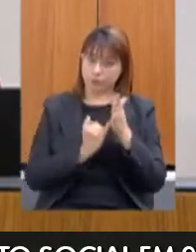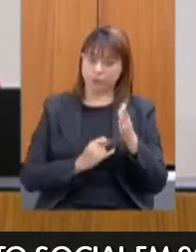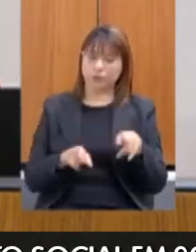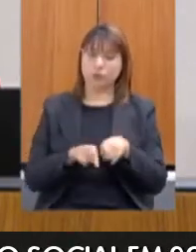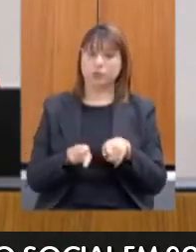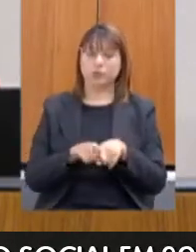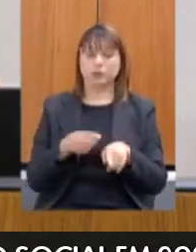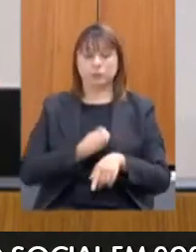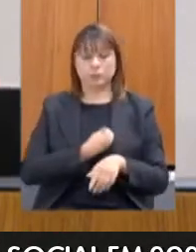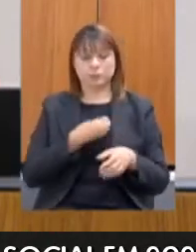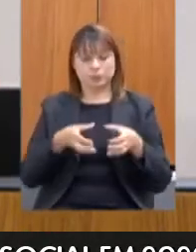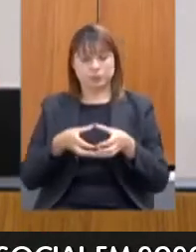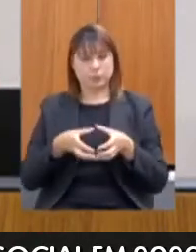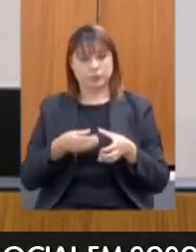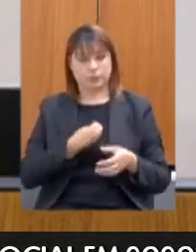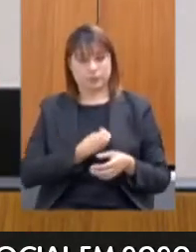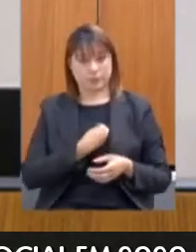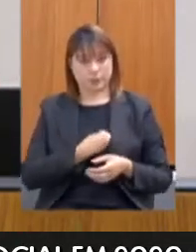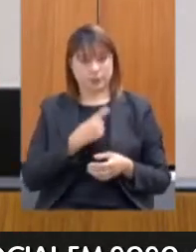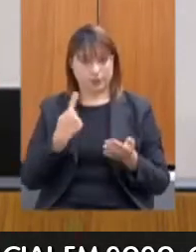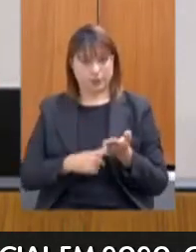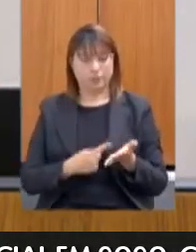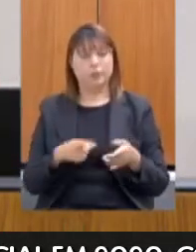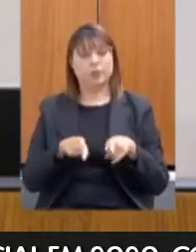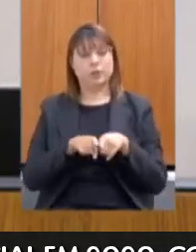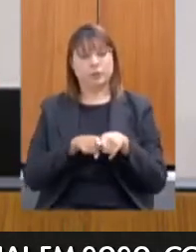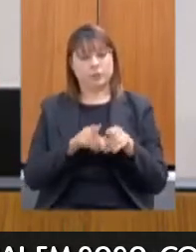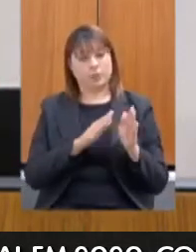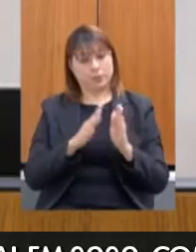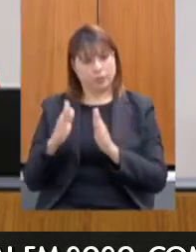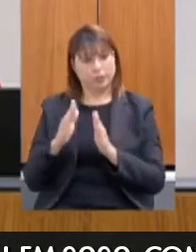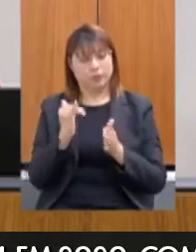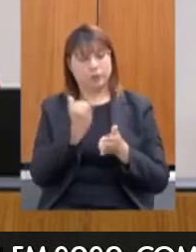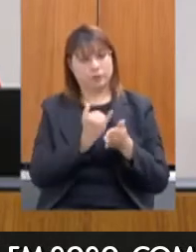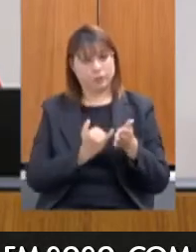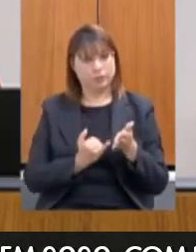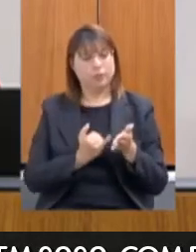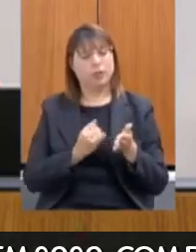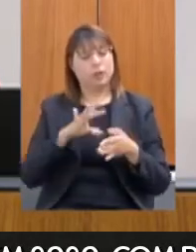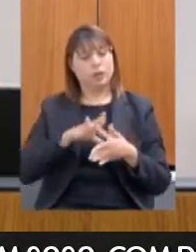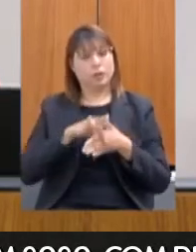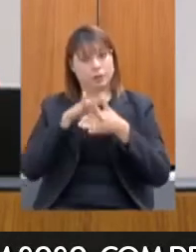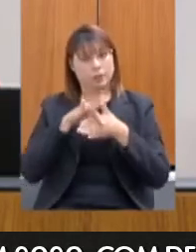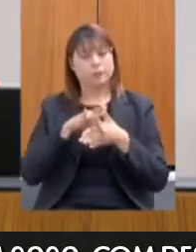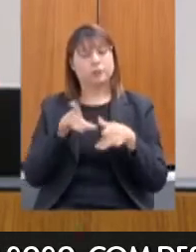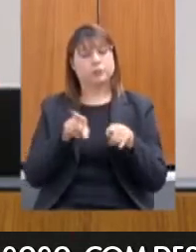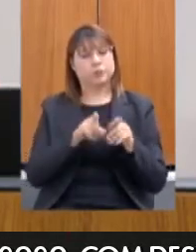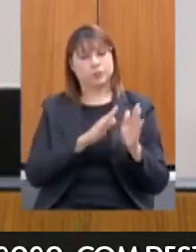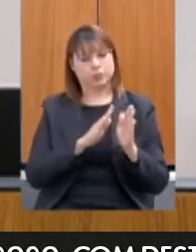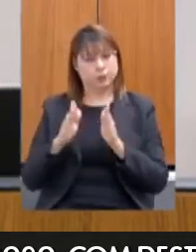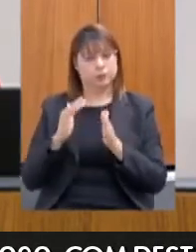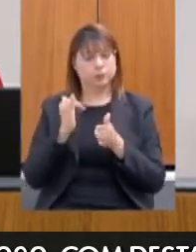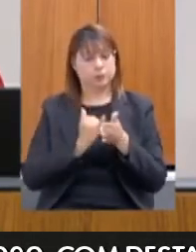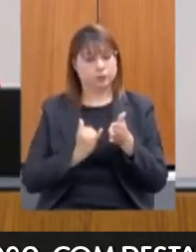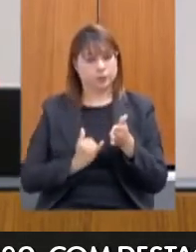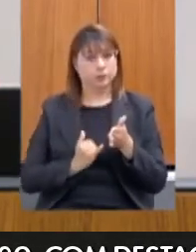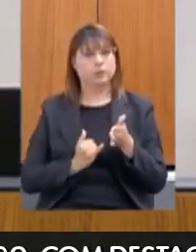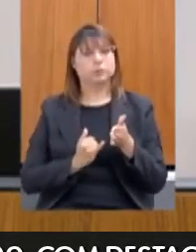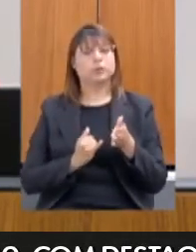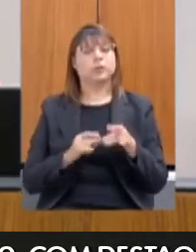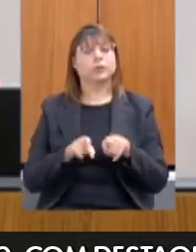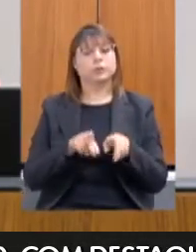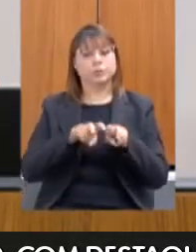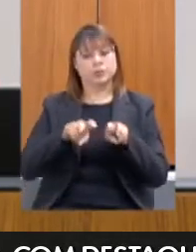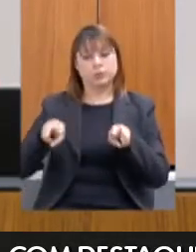membros das comissões participantes por ordem de inscrição, líderes por ordem de inscrição, membros da